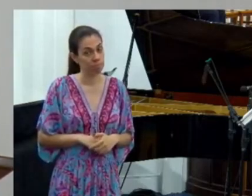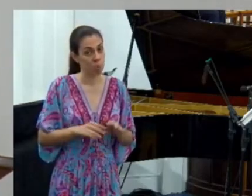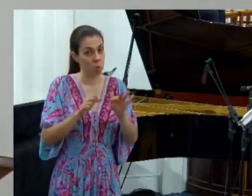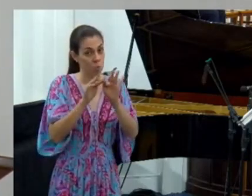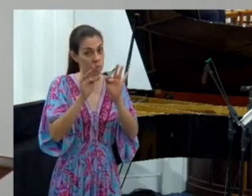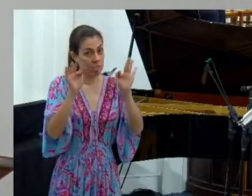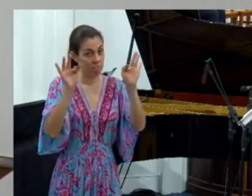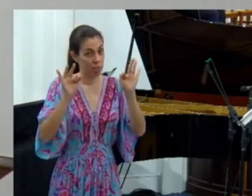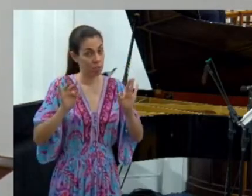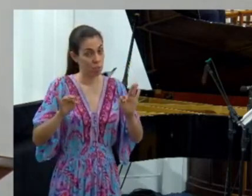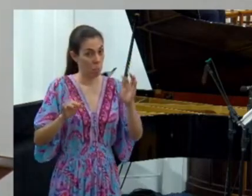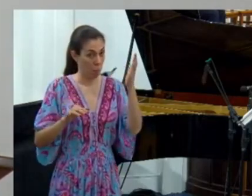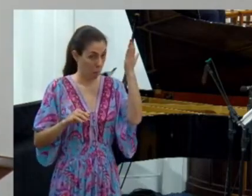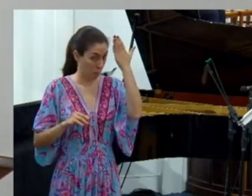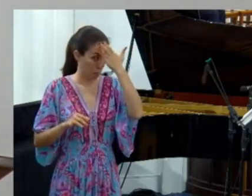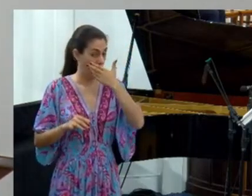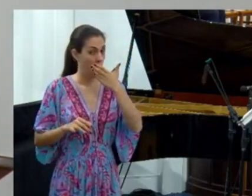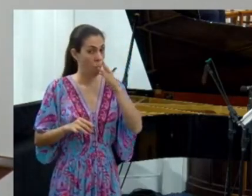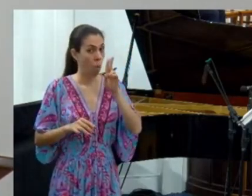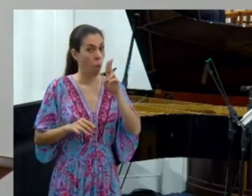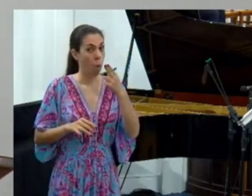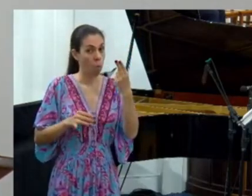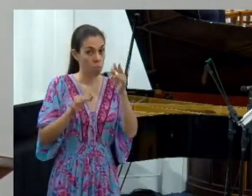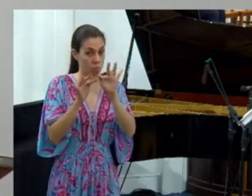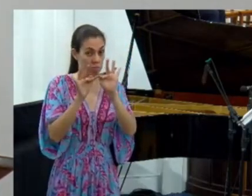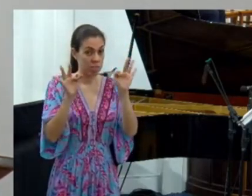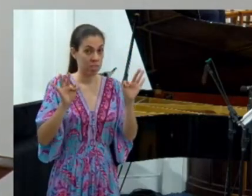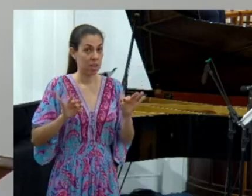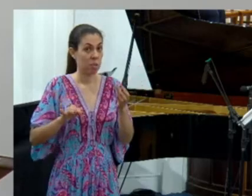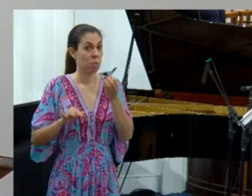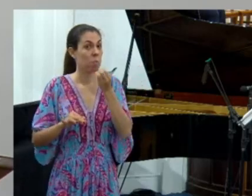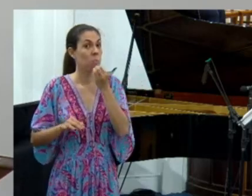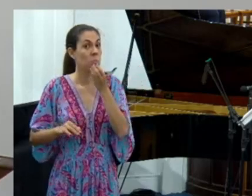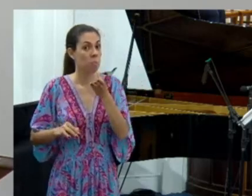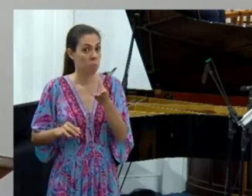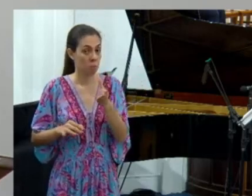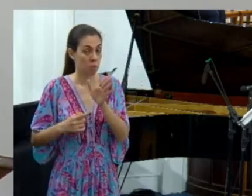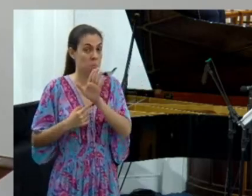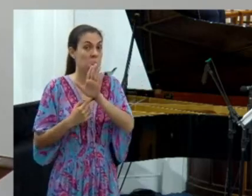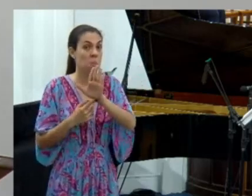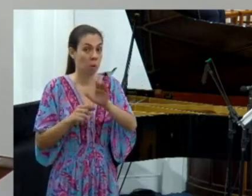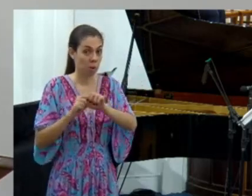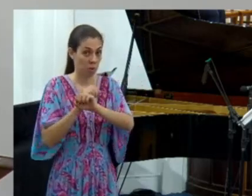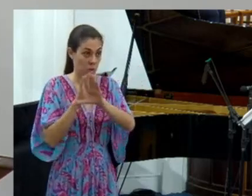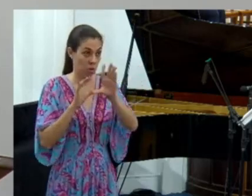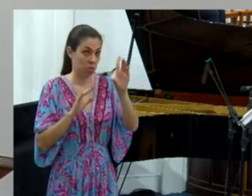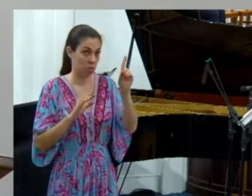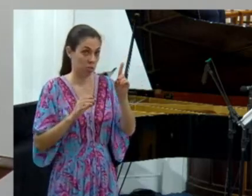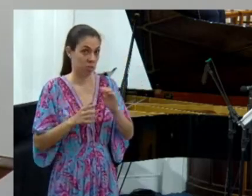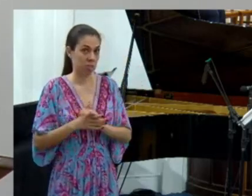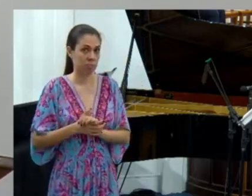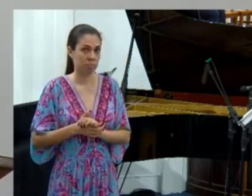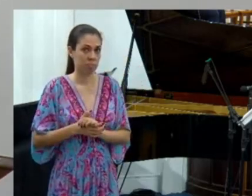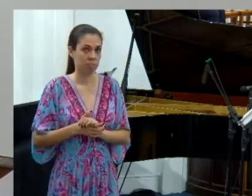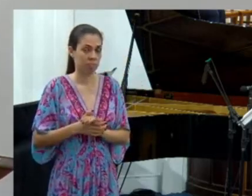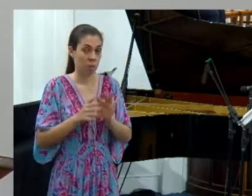Cristo precisou modificar e, infelizmente, depois condenar?